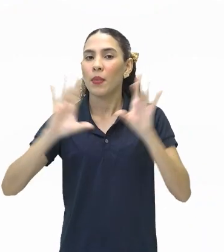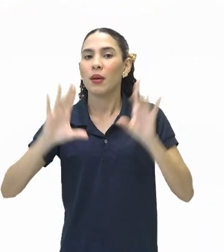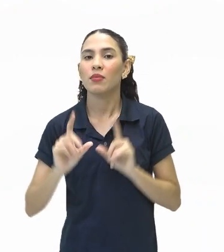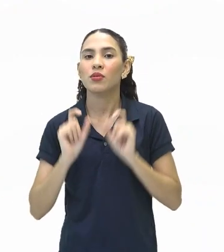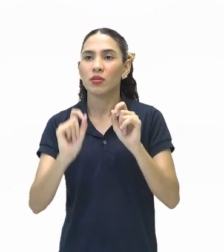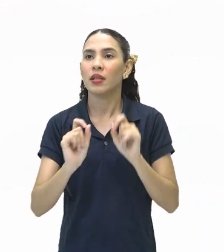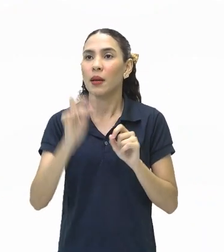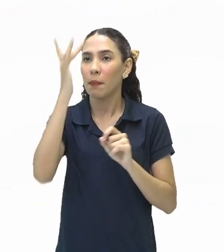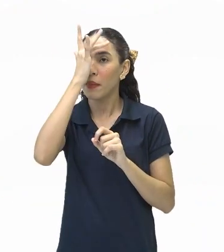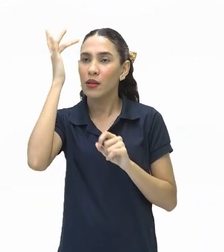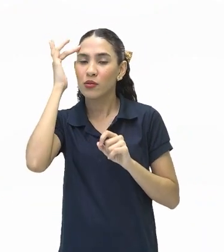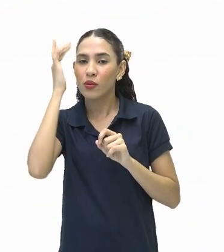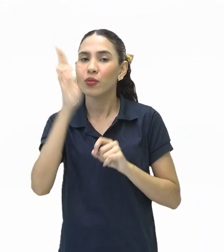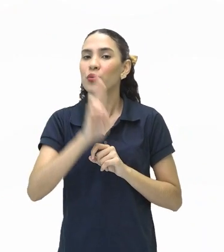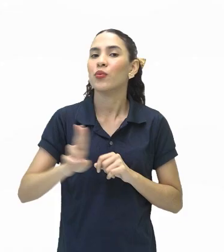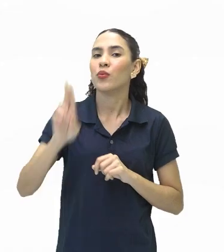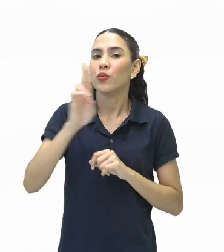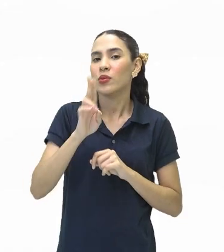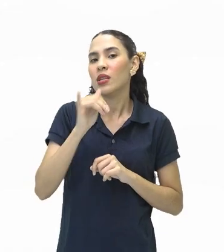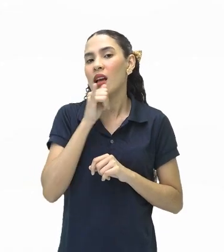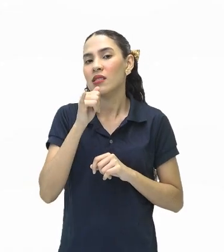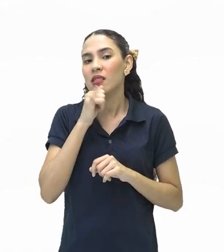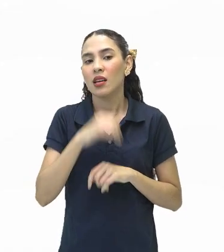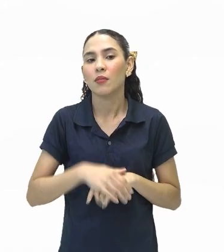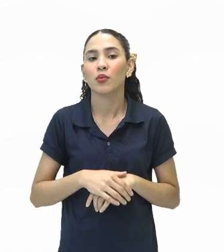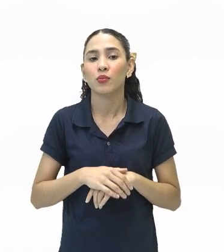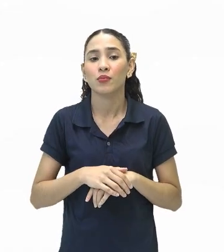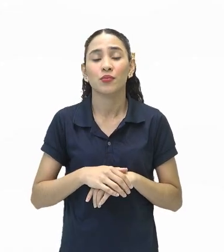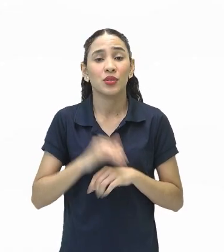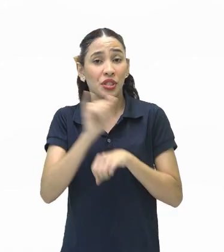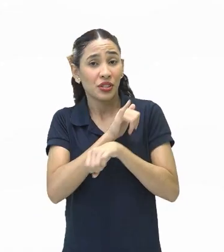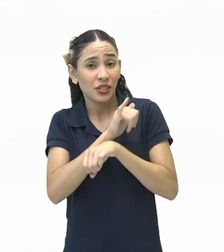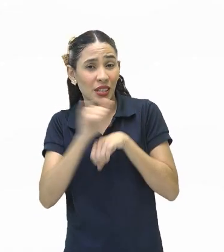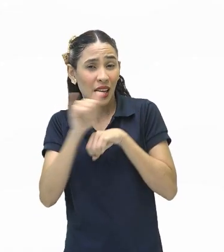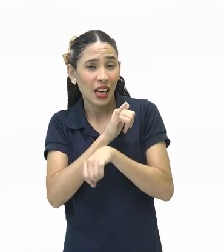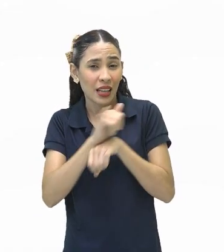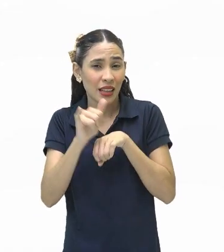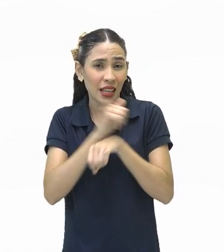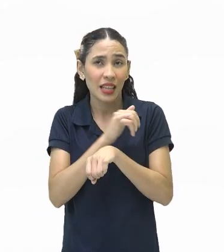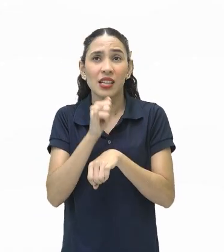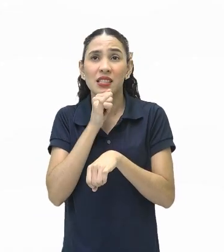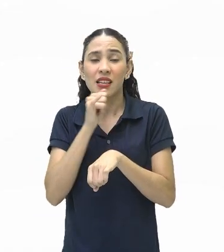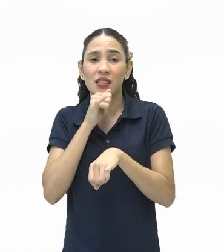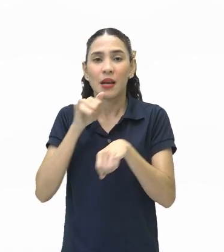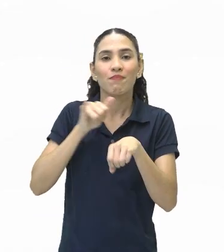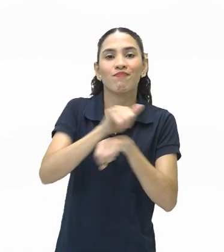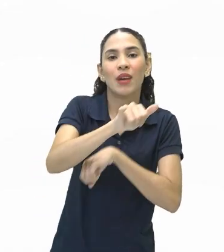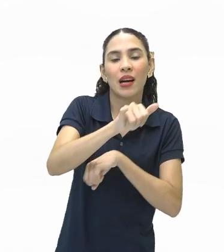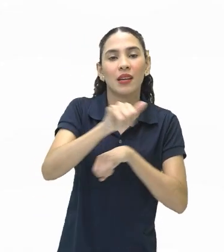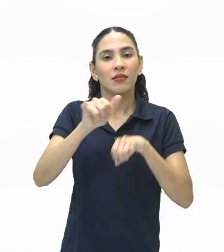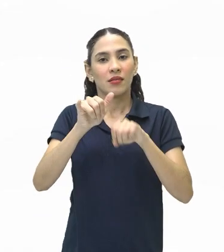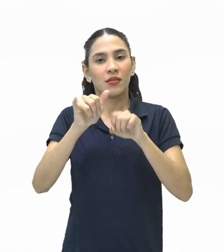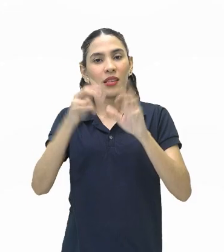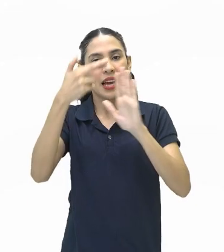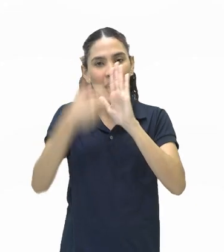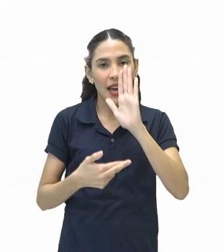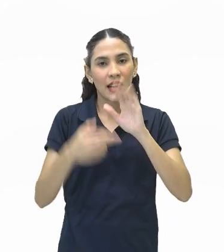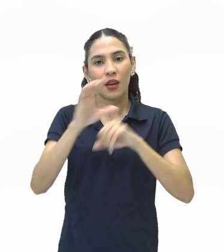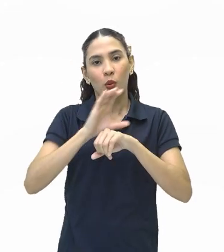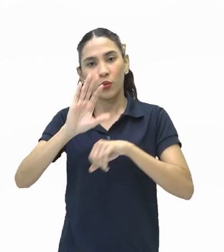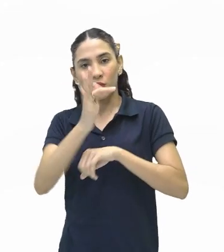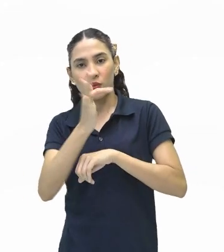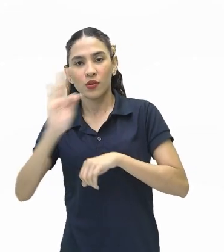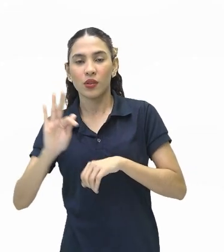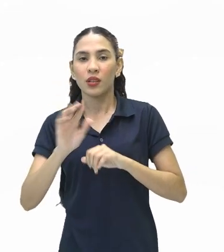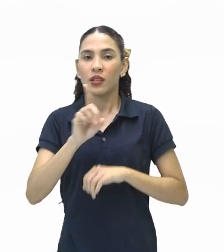que o empregador se utilize de artifícios que agridam o princípio constitucional